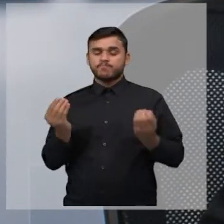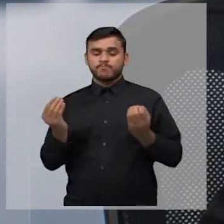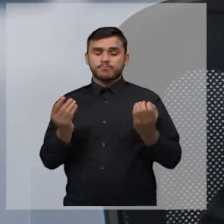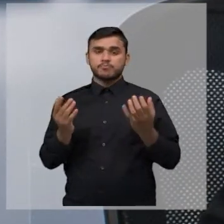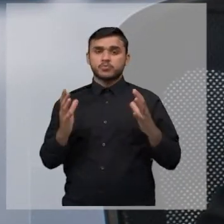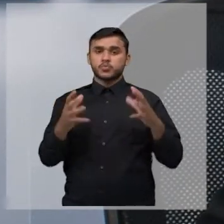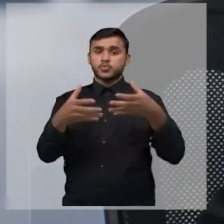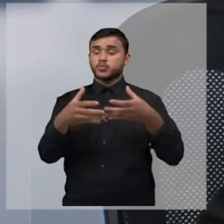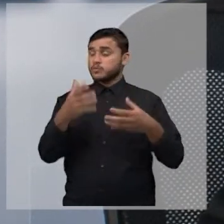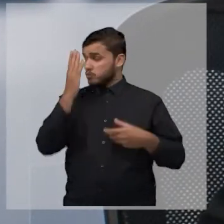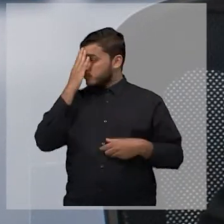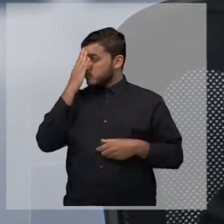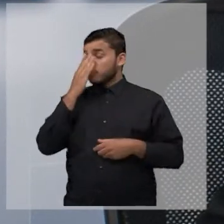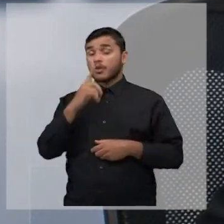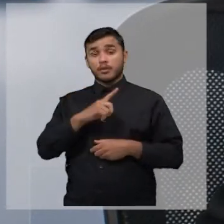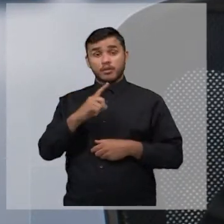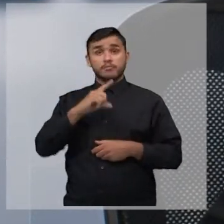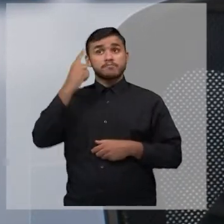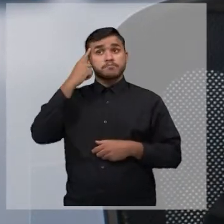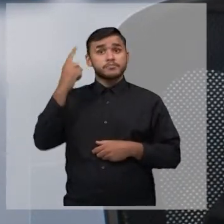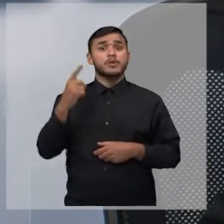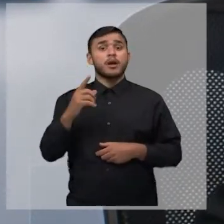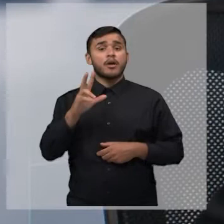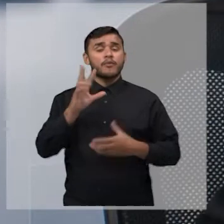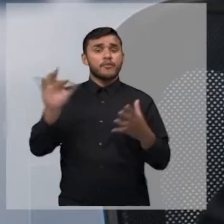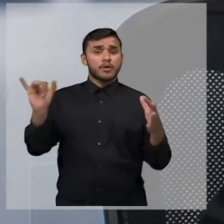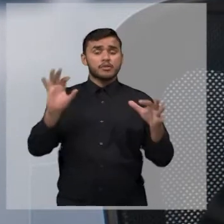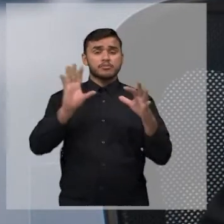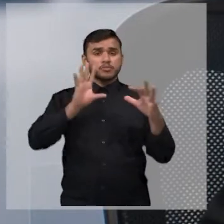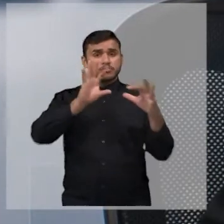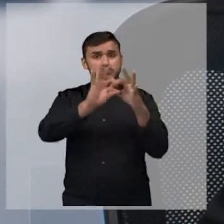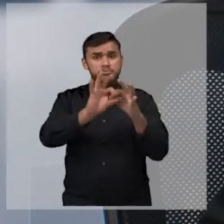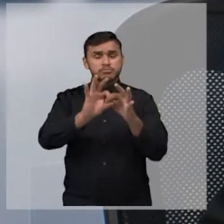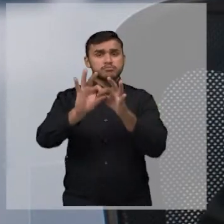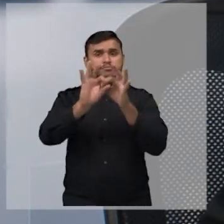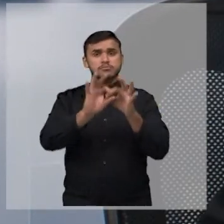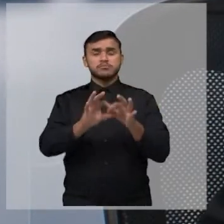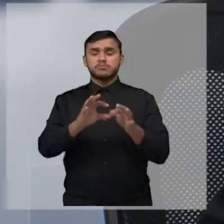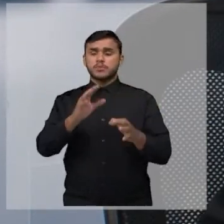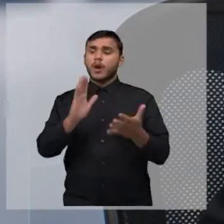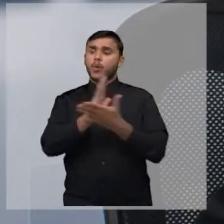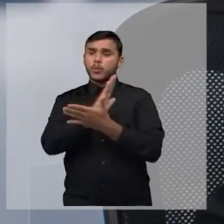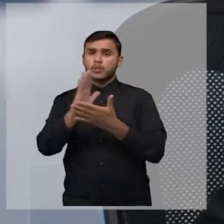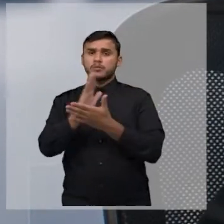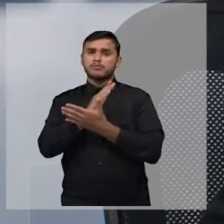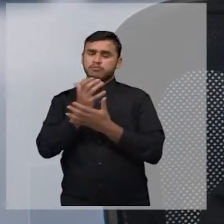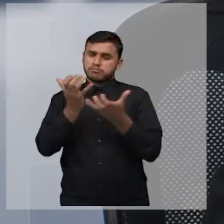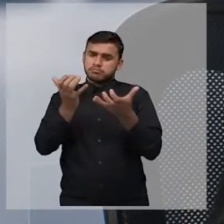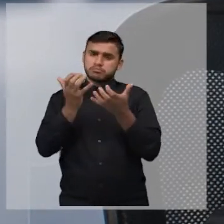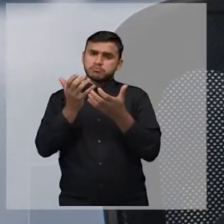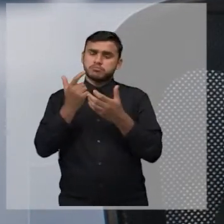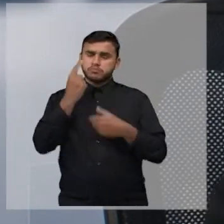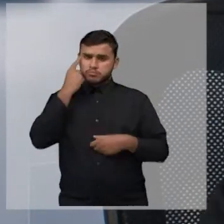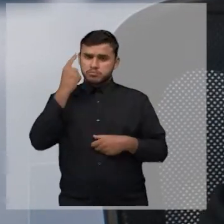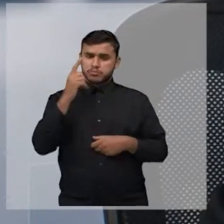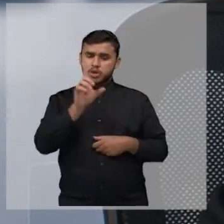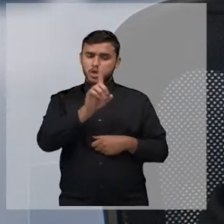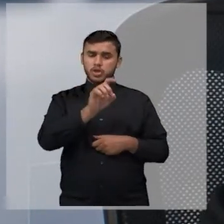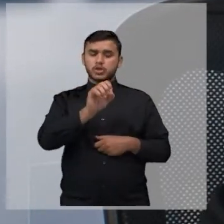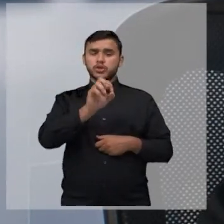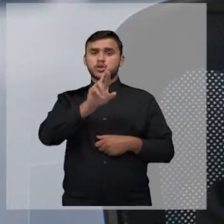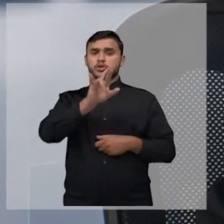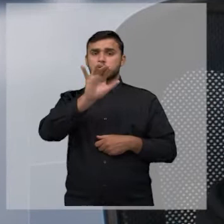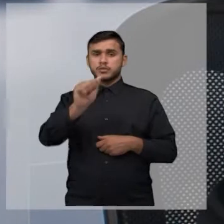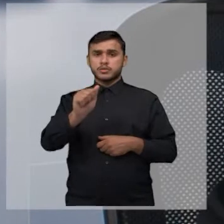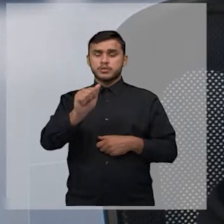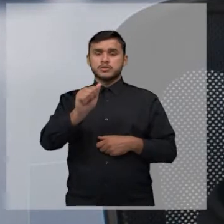travará dois caminhos. Um natural, de uma parte dos tucanos, que é seguir essa orientação de João